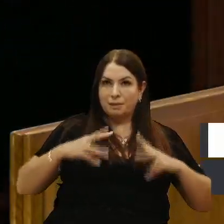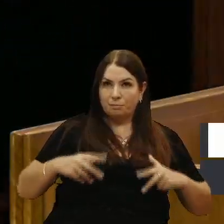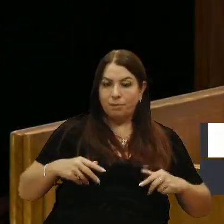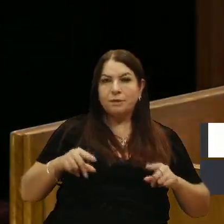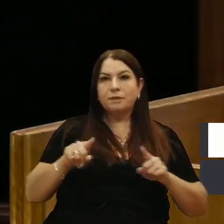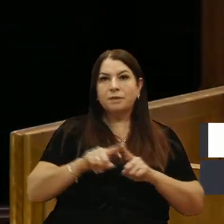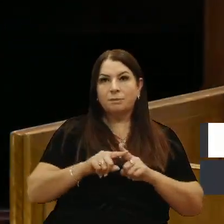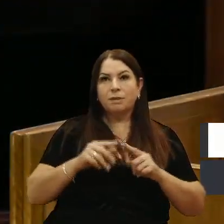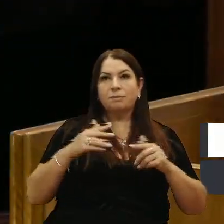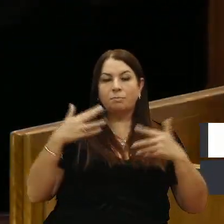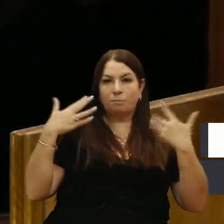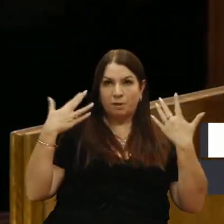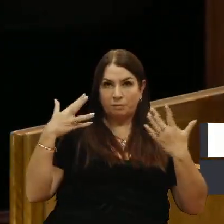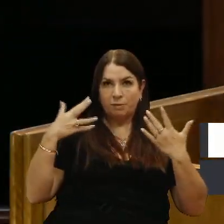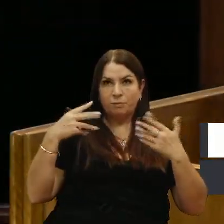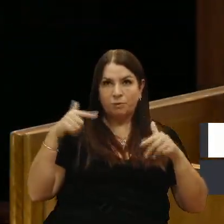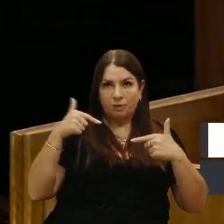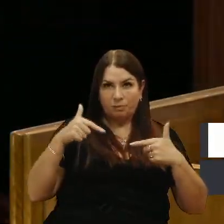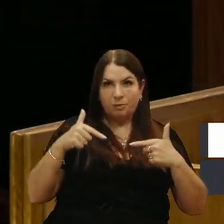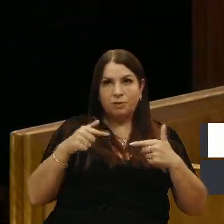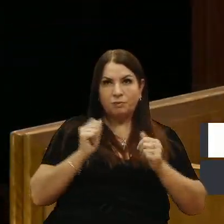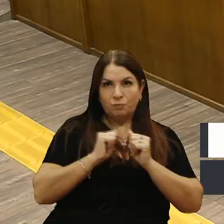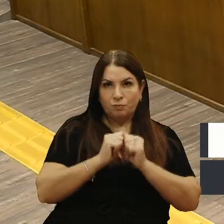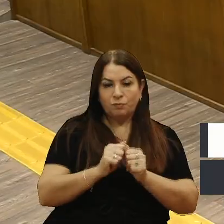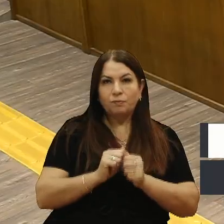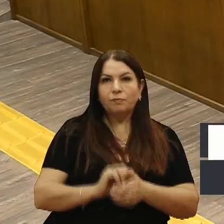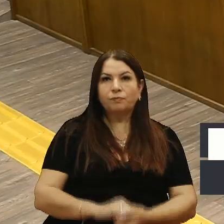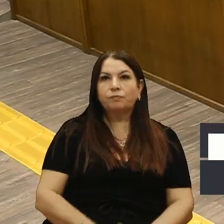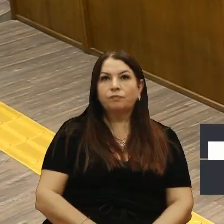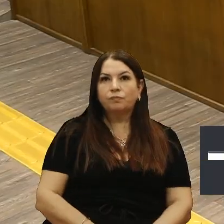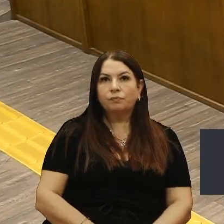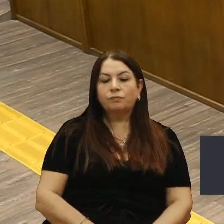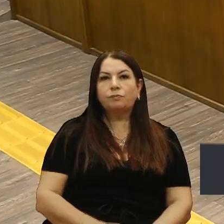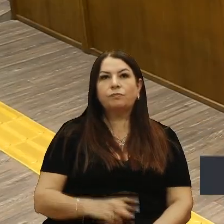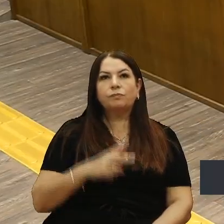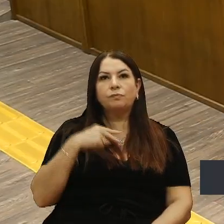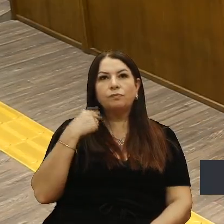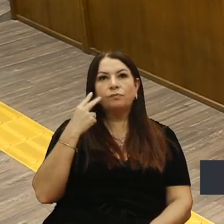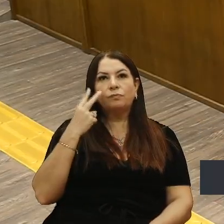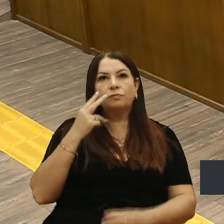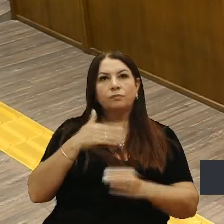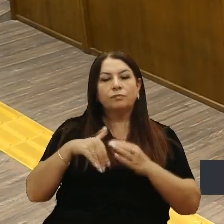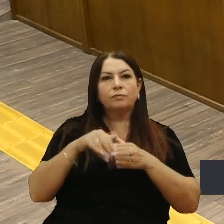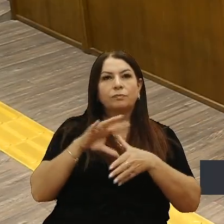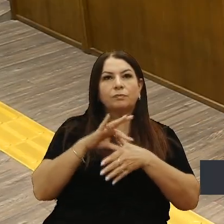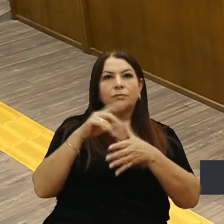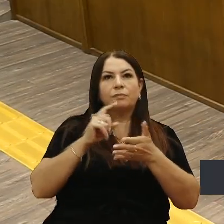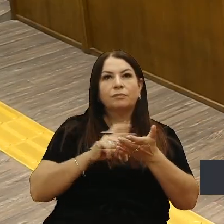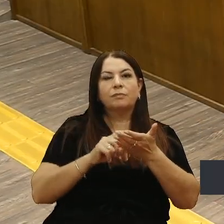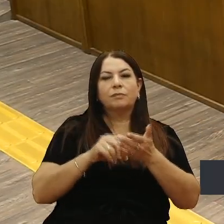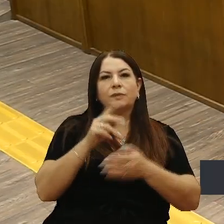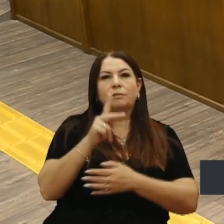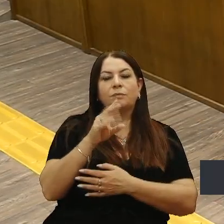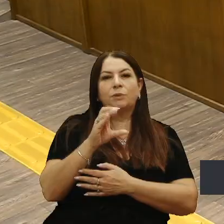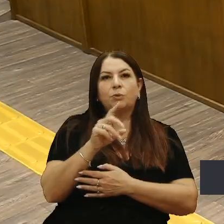Então, parabéns pelo seu trabalho, vamos juntos. Próximo em declaração de líder, bancada